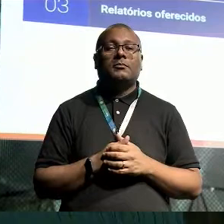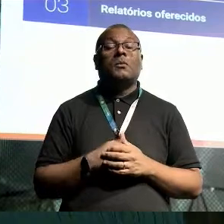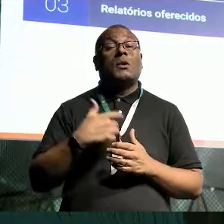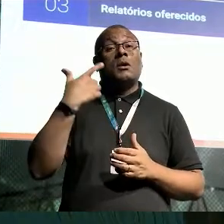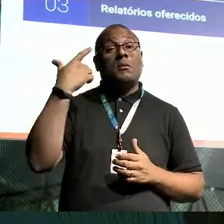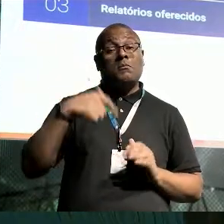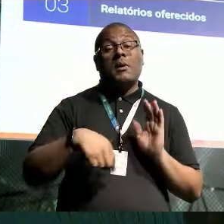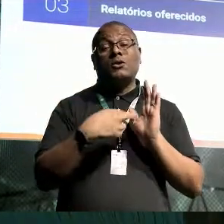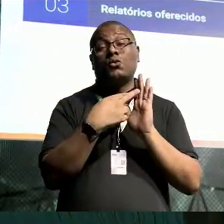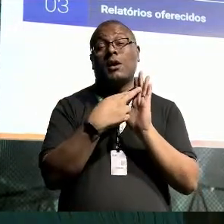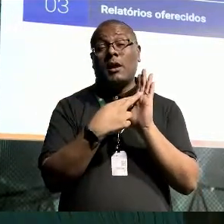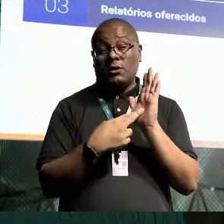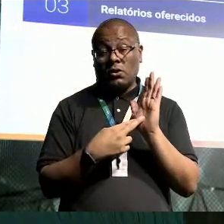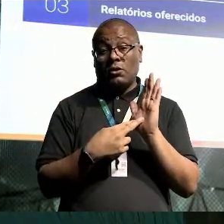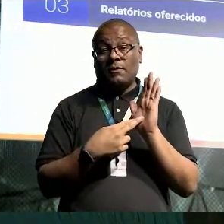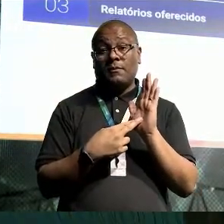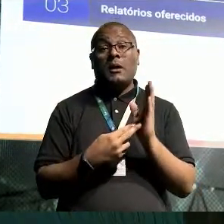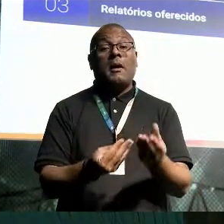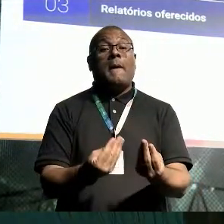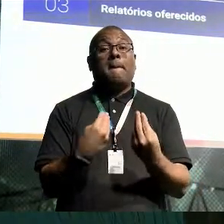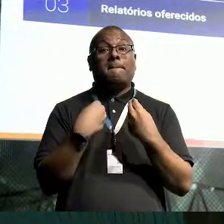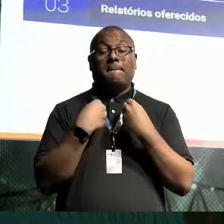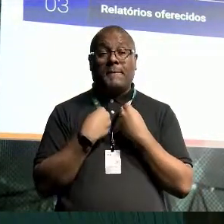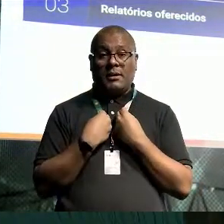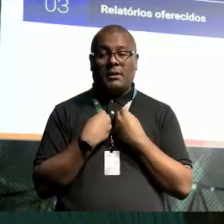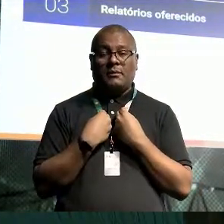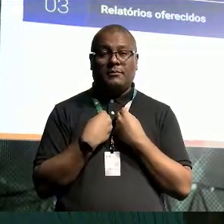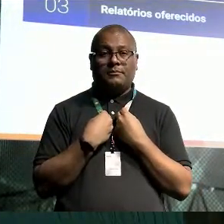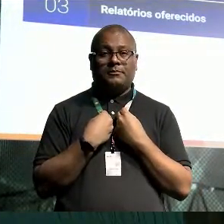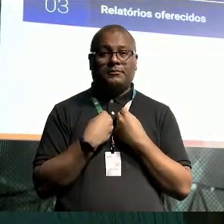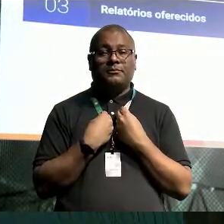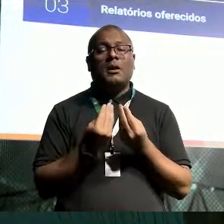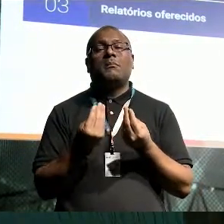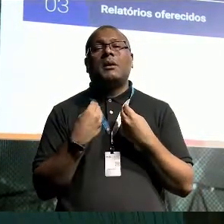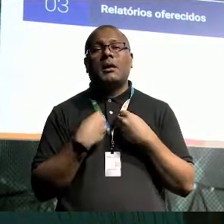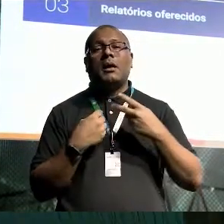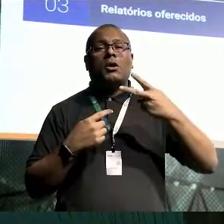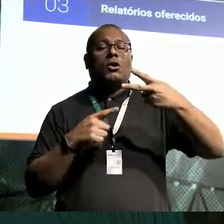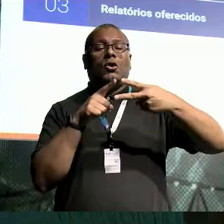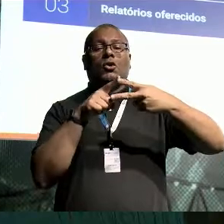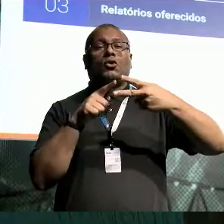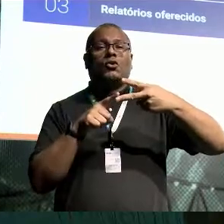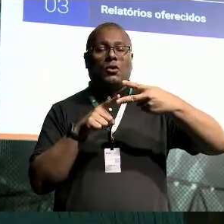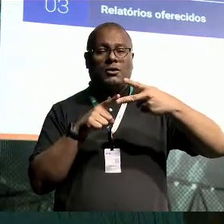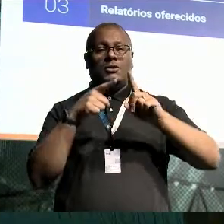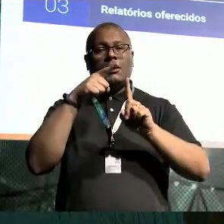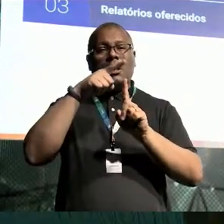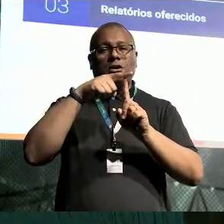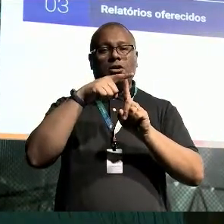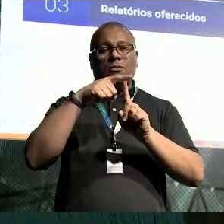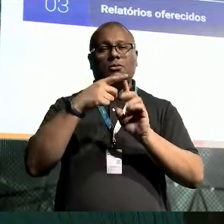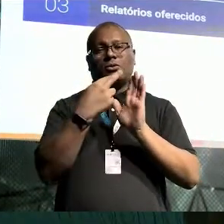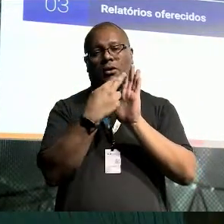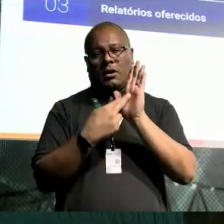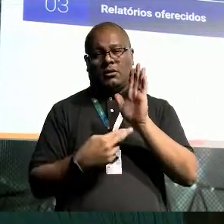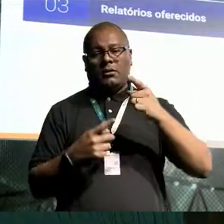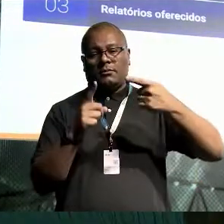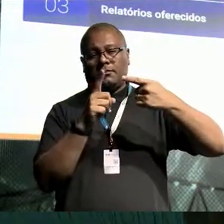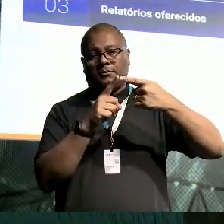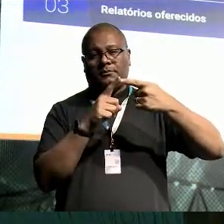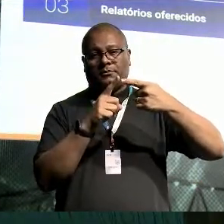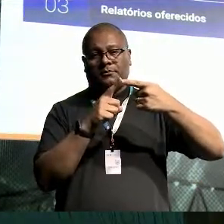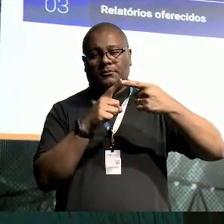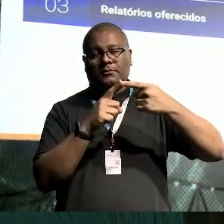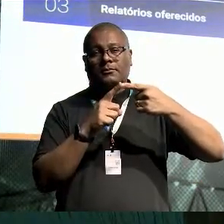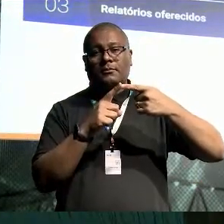Além dos relatórios que ele me oferece, aliás, ele me oferece 2 tipos de relatórios muito interessantes. O relatório com